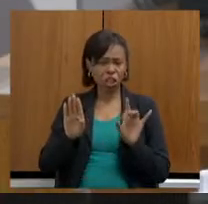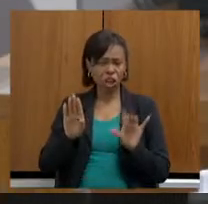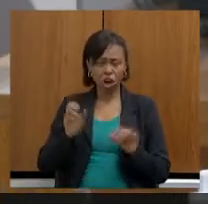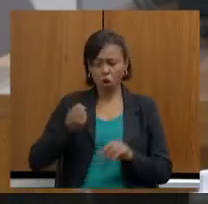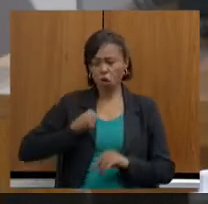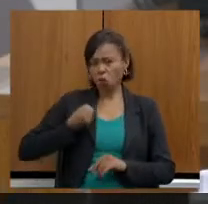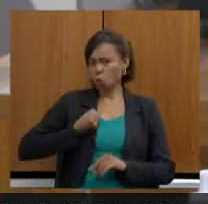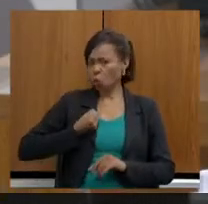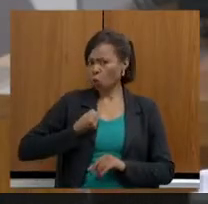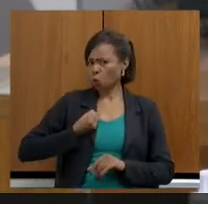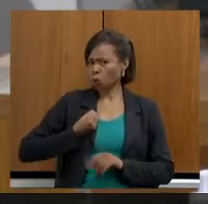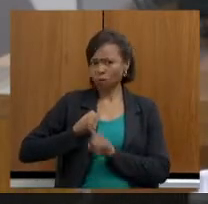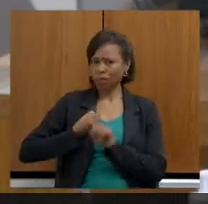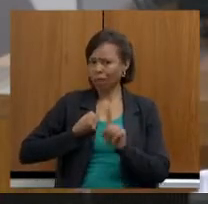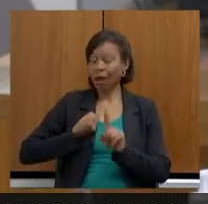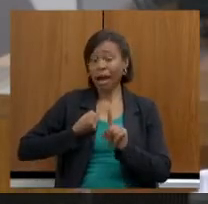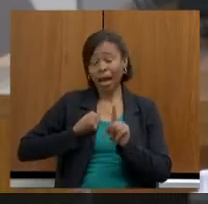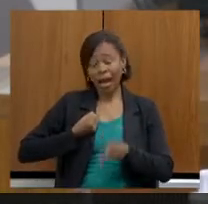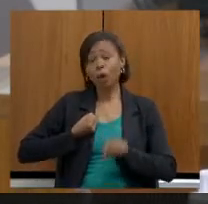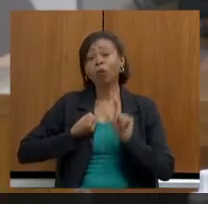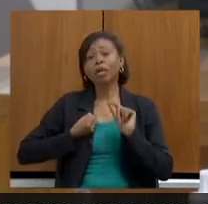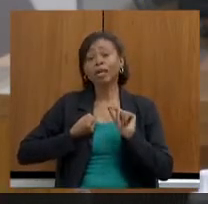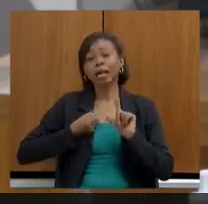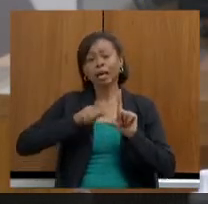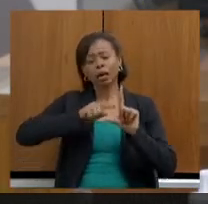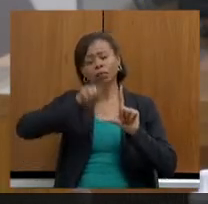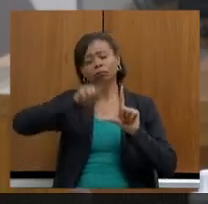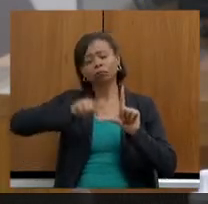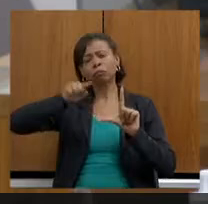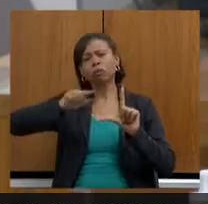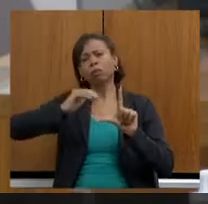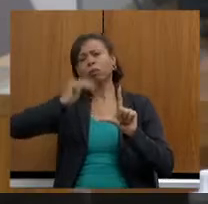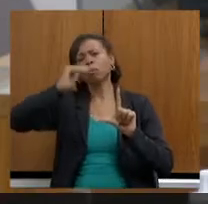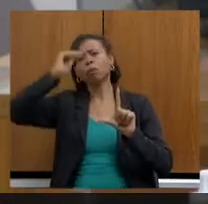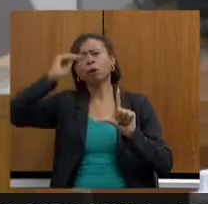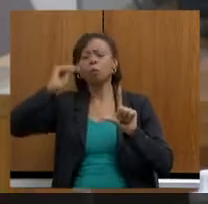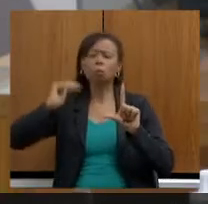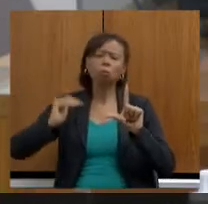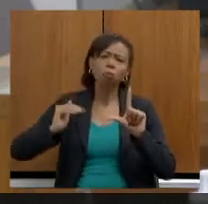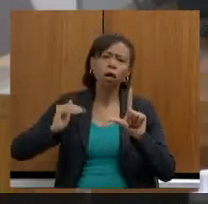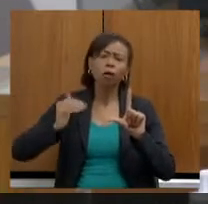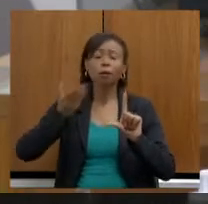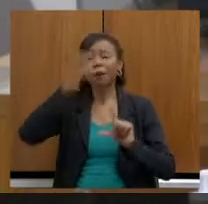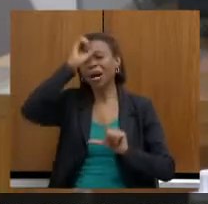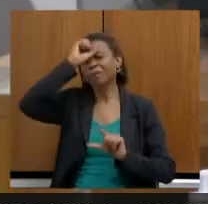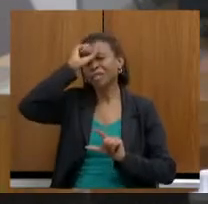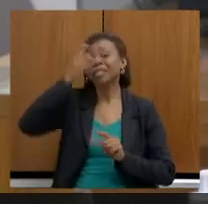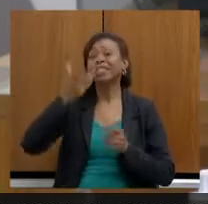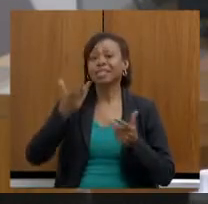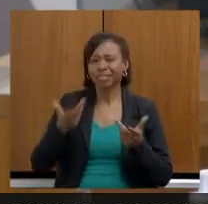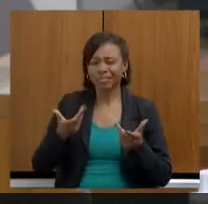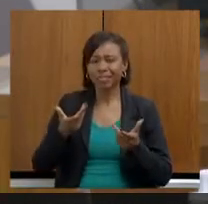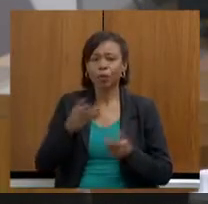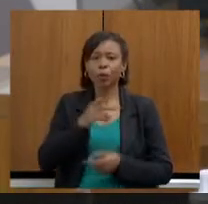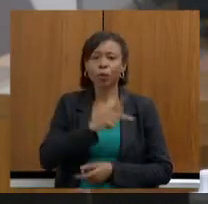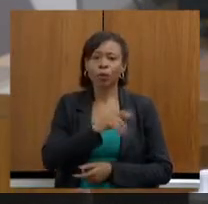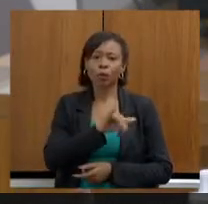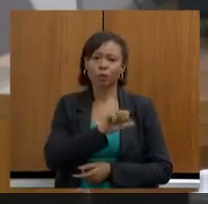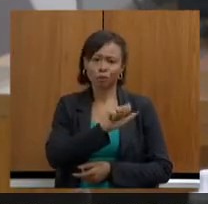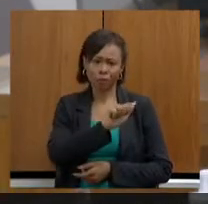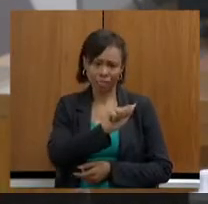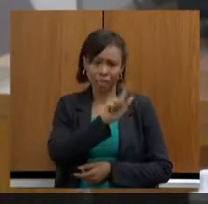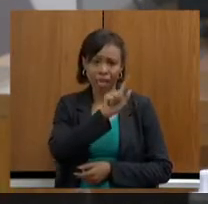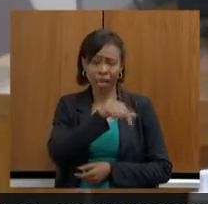é um indicador que aponta o quanto os nossos alunos estão aprendendo O pisa que é o indicador internacional